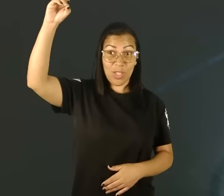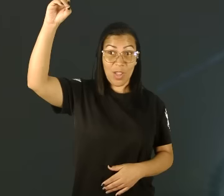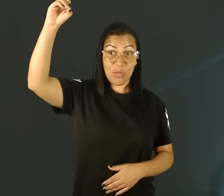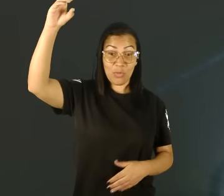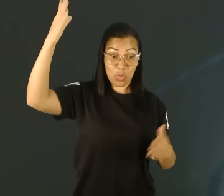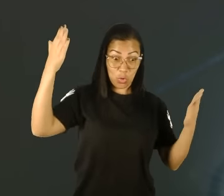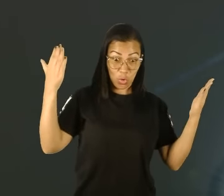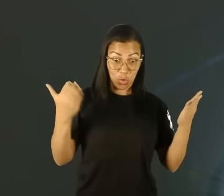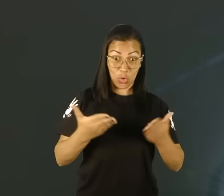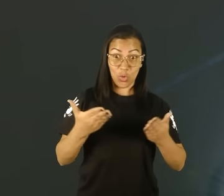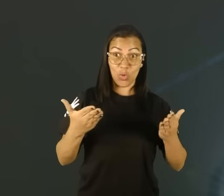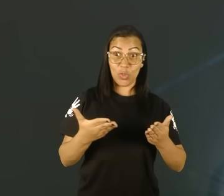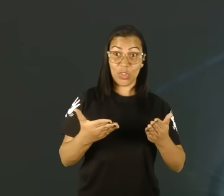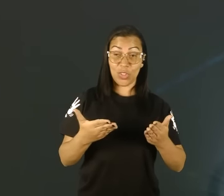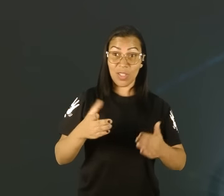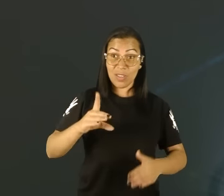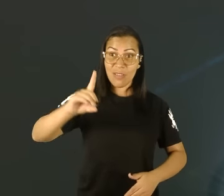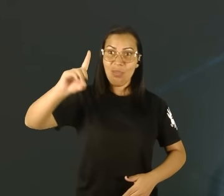Jacó,